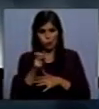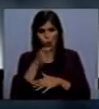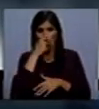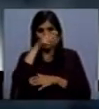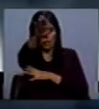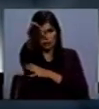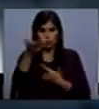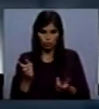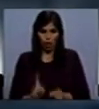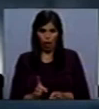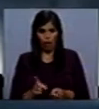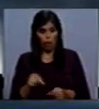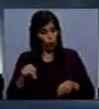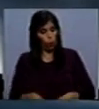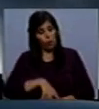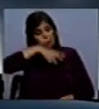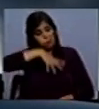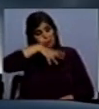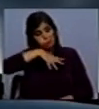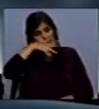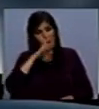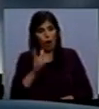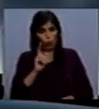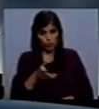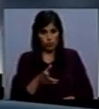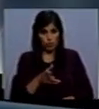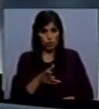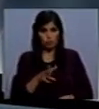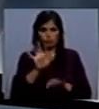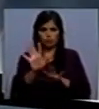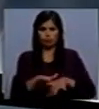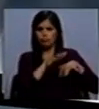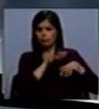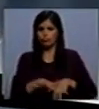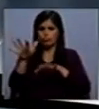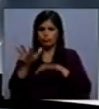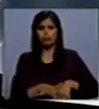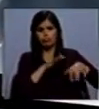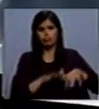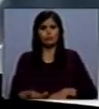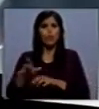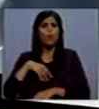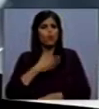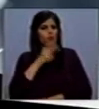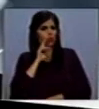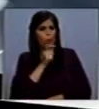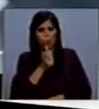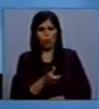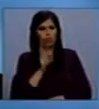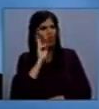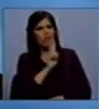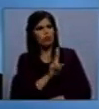assim que ela apresentou hoje perante a rússia é numa prova que o mundo viu pouco e não estamos a ver os nossos vinhos do mundo a